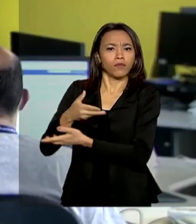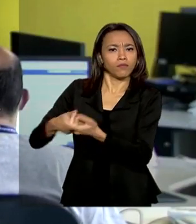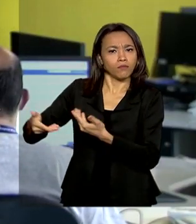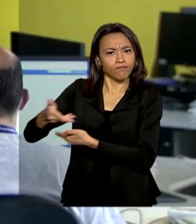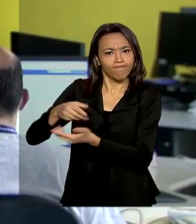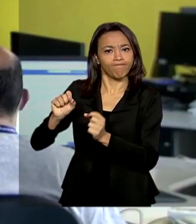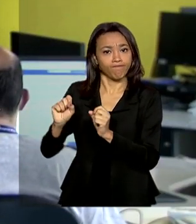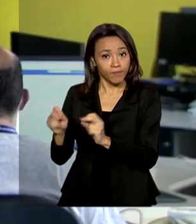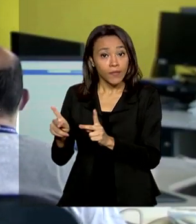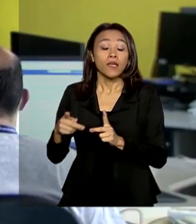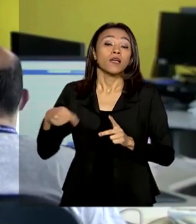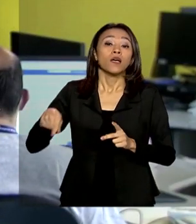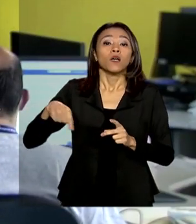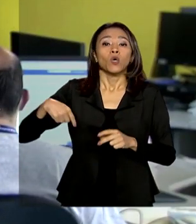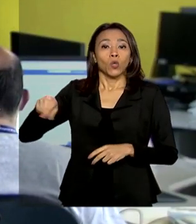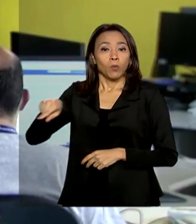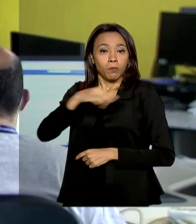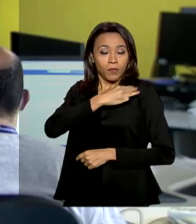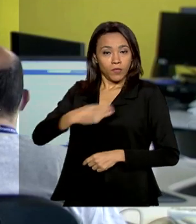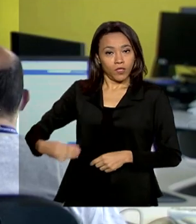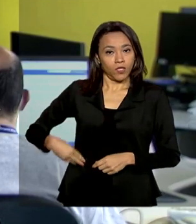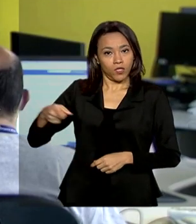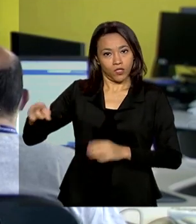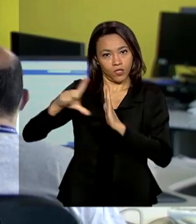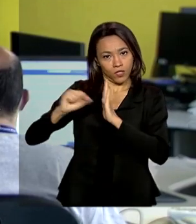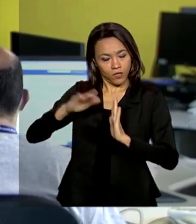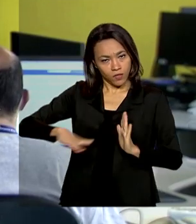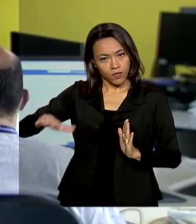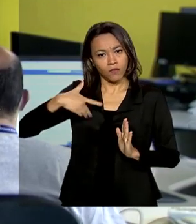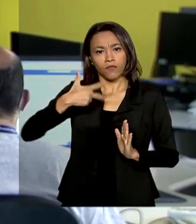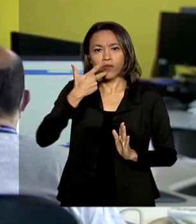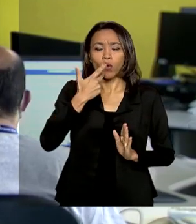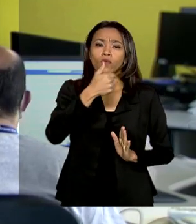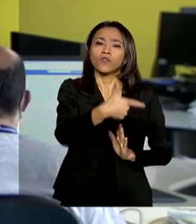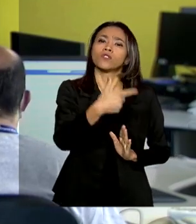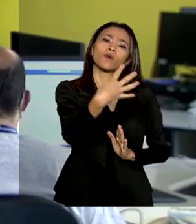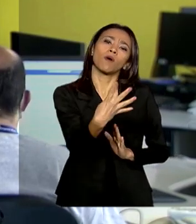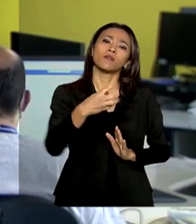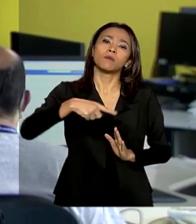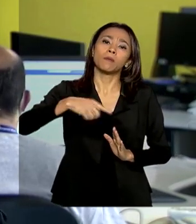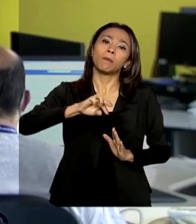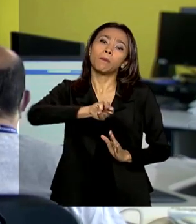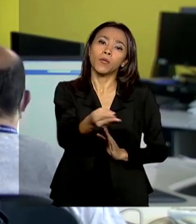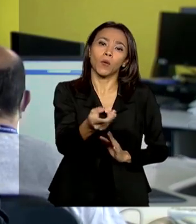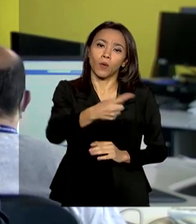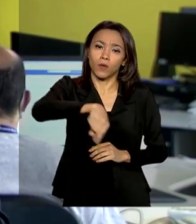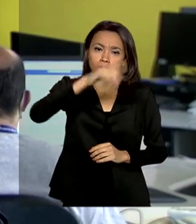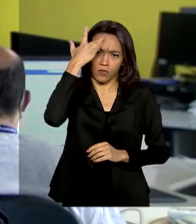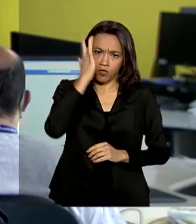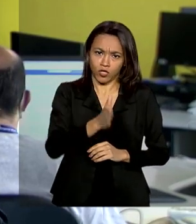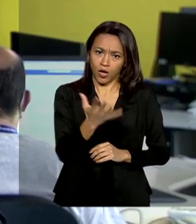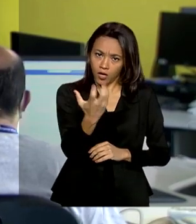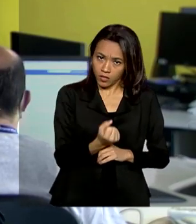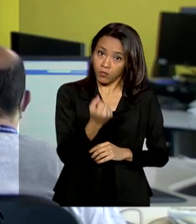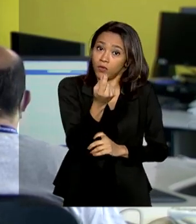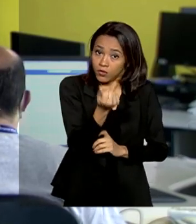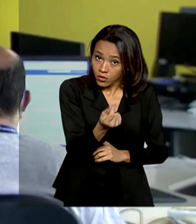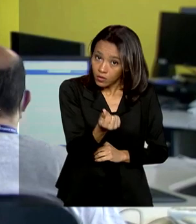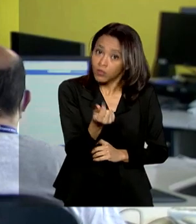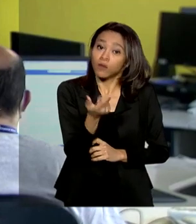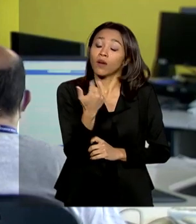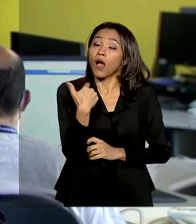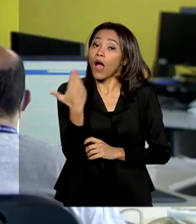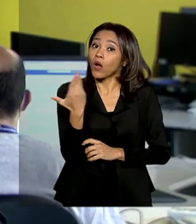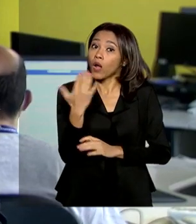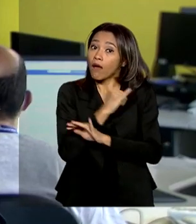-chefe da Casa Civil, General Braga Neto, afirmou que mais de 24 milhões de brasileiros já receberam o benefício. Agora, um aviso